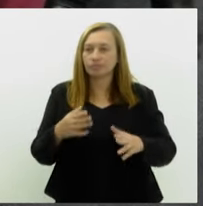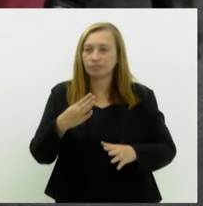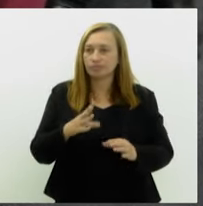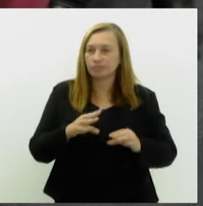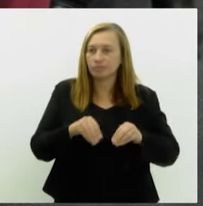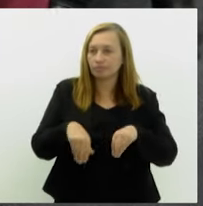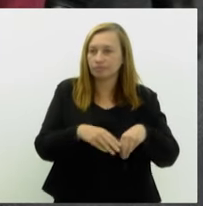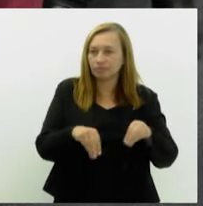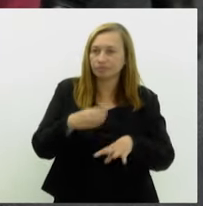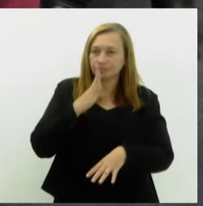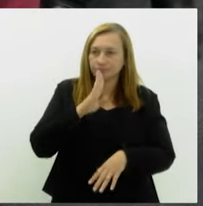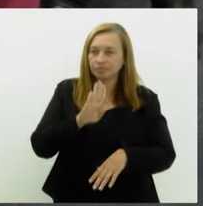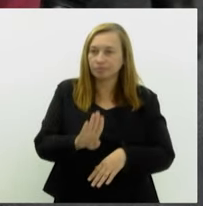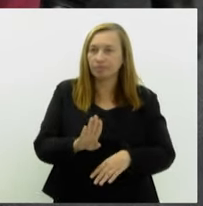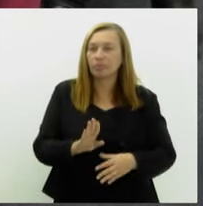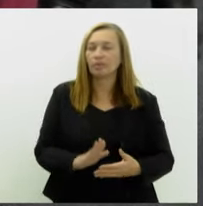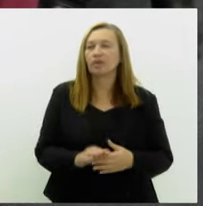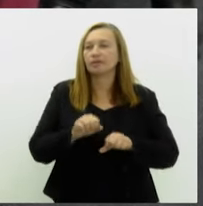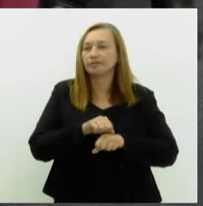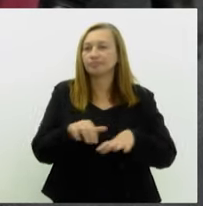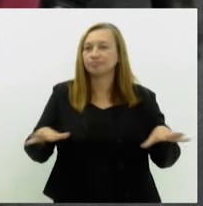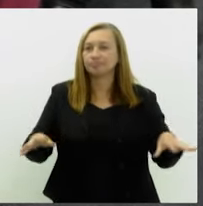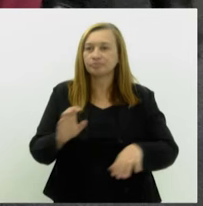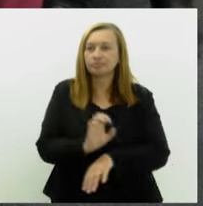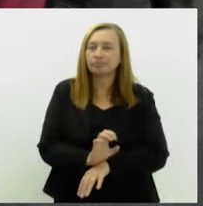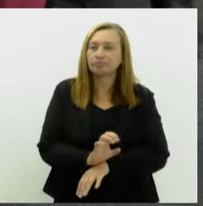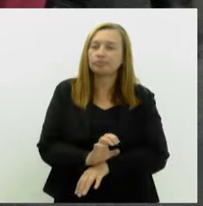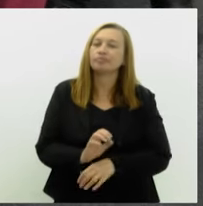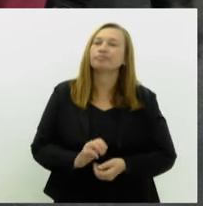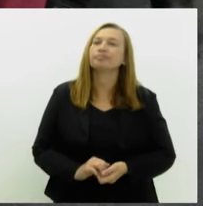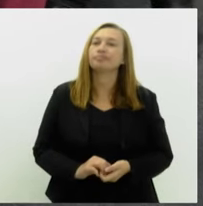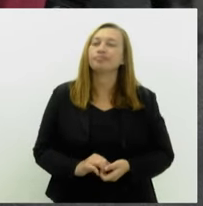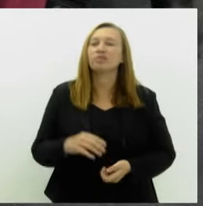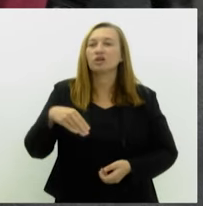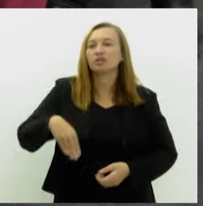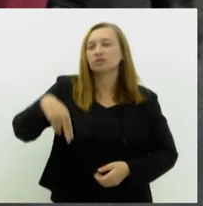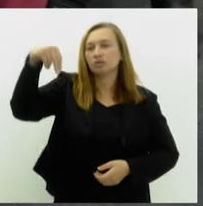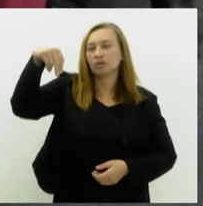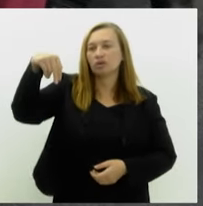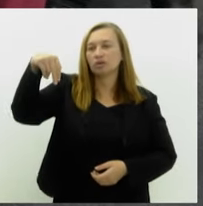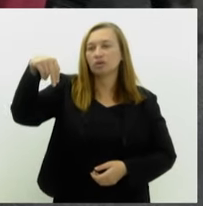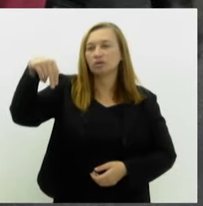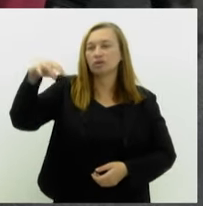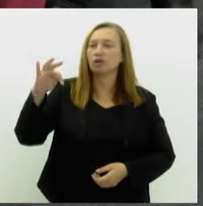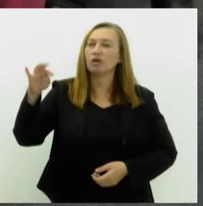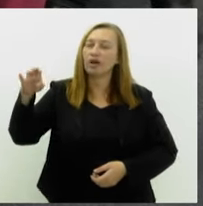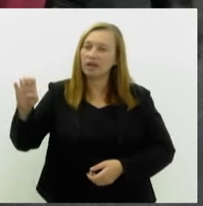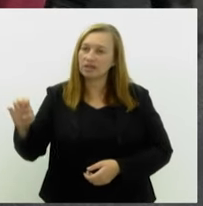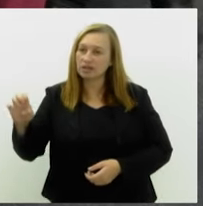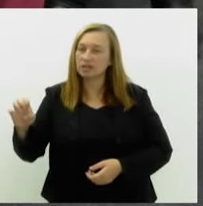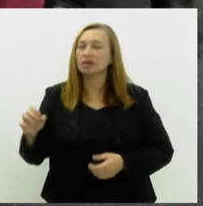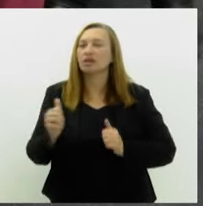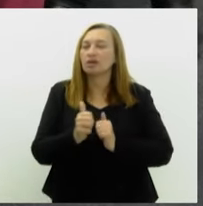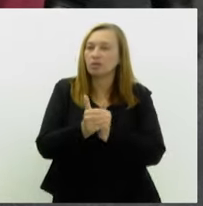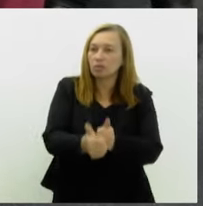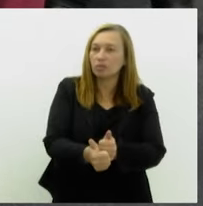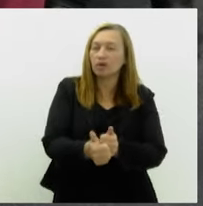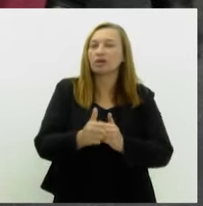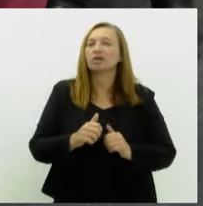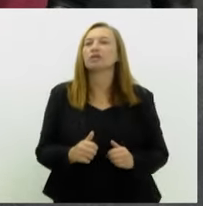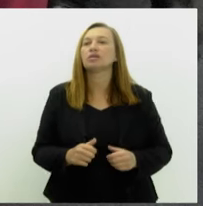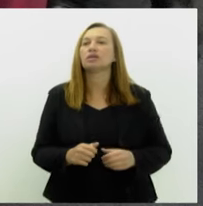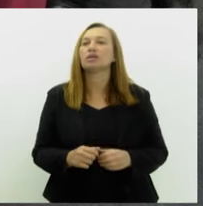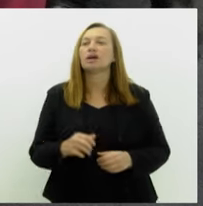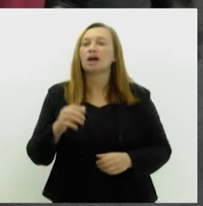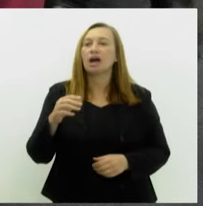Prometida, que se estende por todo o nosso Estado, pela região norte, noroeste. Acompanhamos a ocupação Reflexo